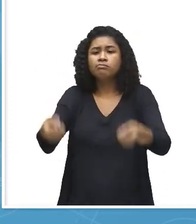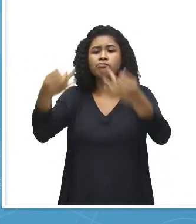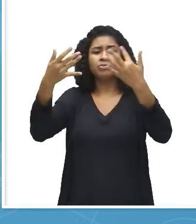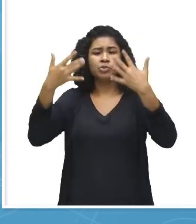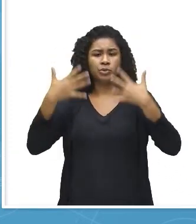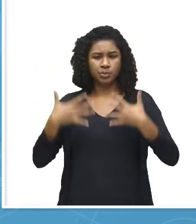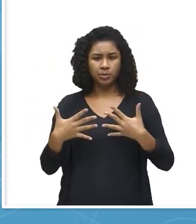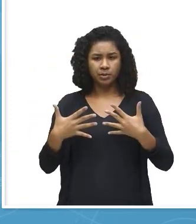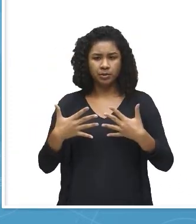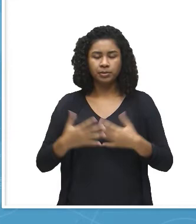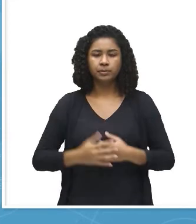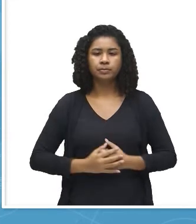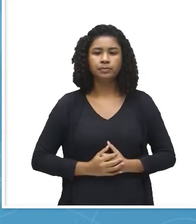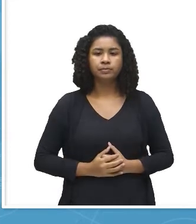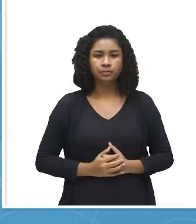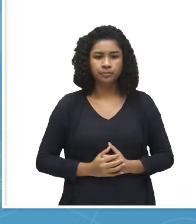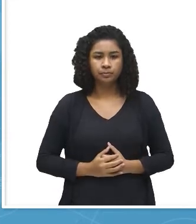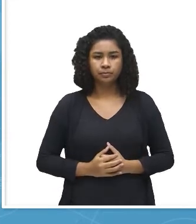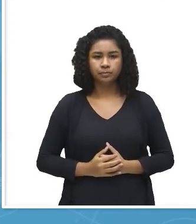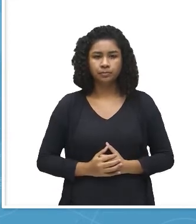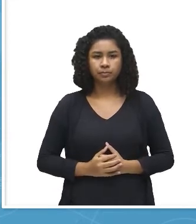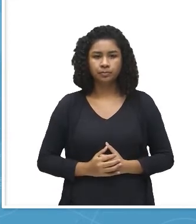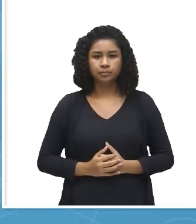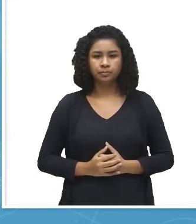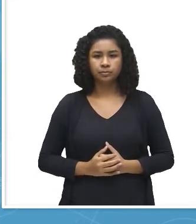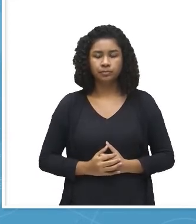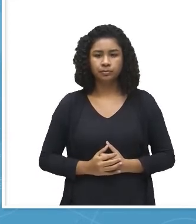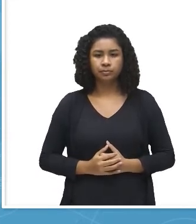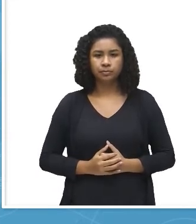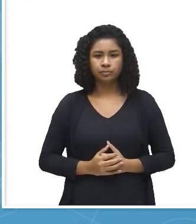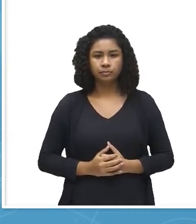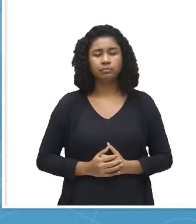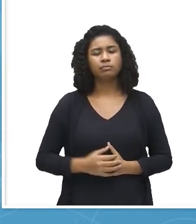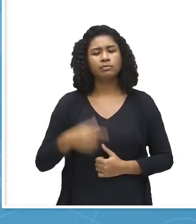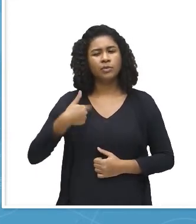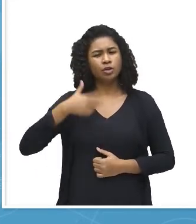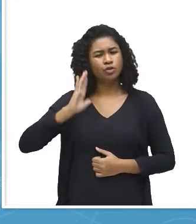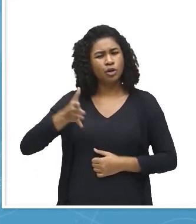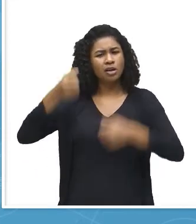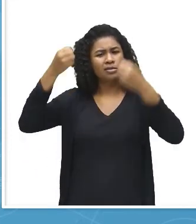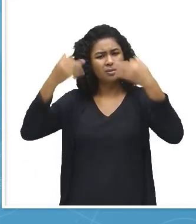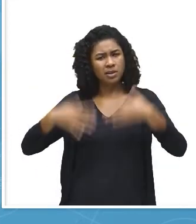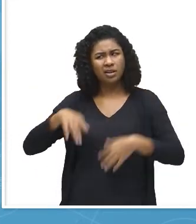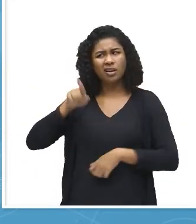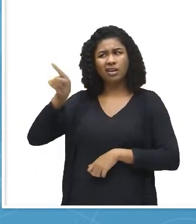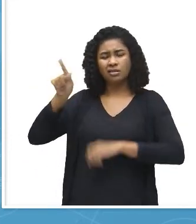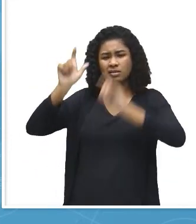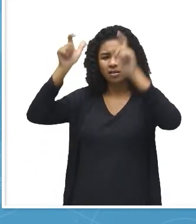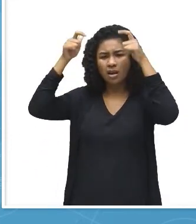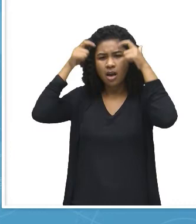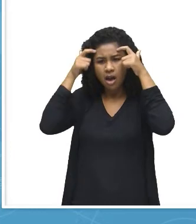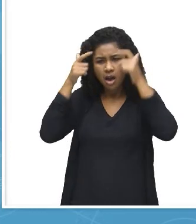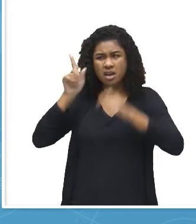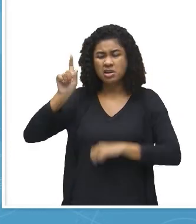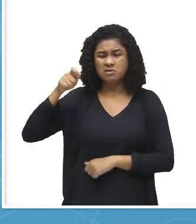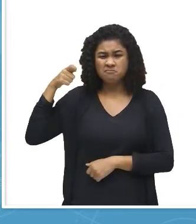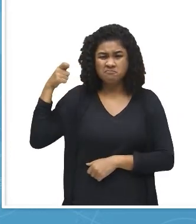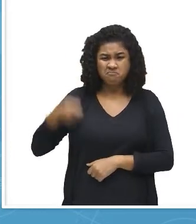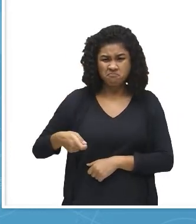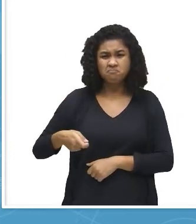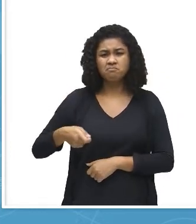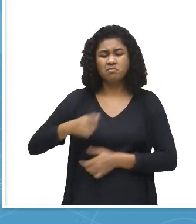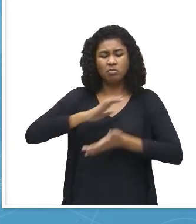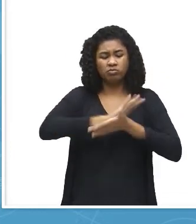países africanos. Essa é a primeira questão. Falei para vocês sobre o Leopoldo II, falei como ele é considerado genocida